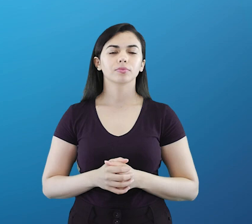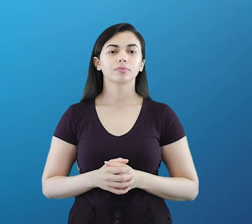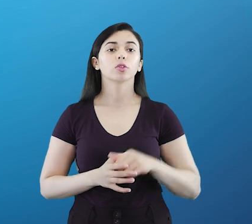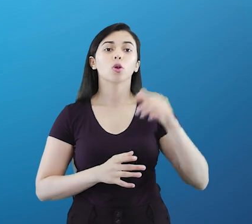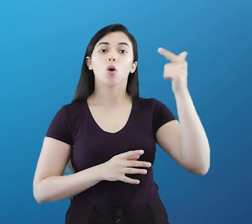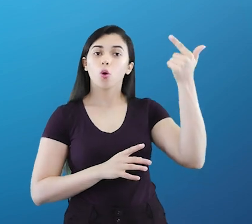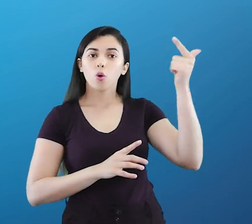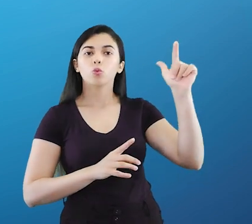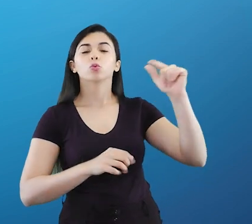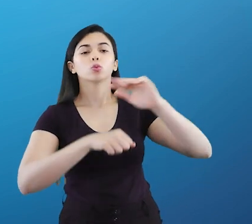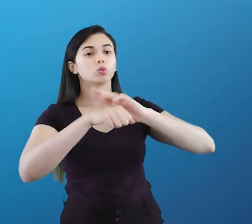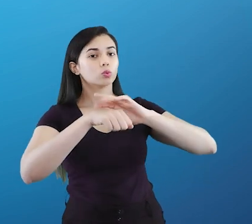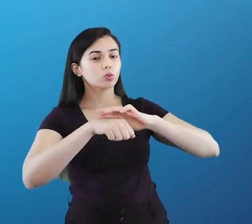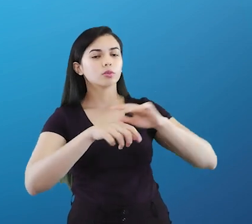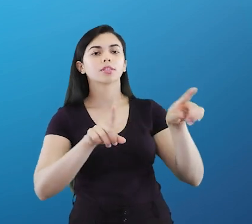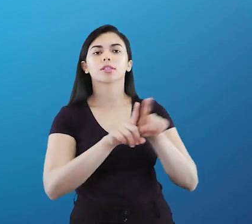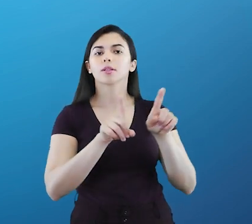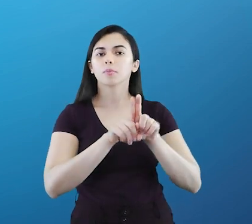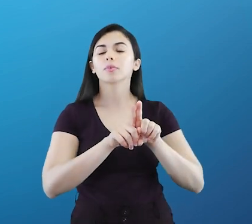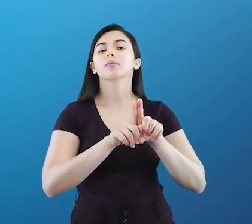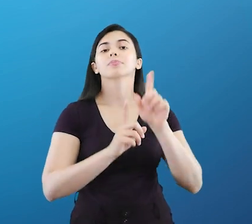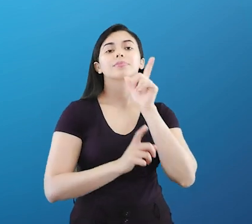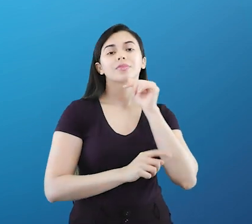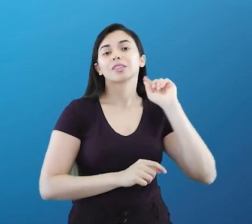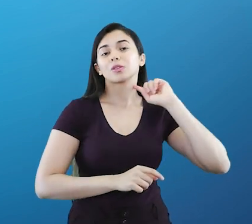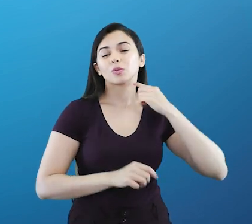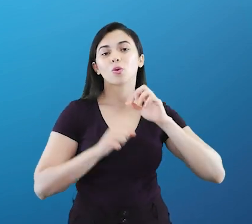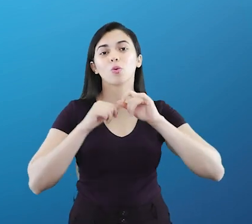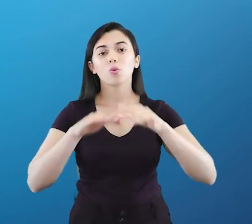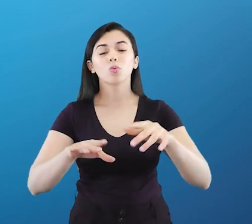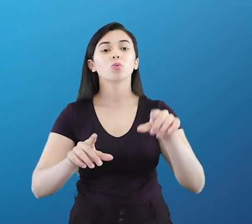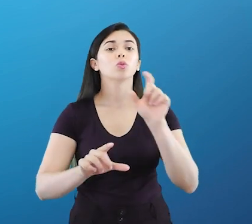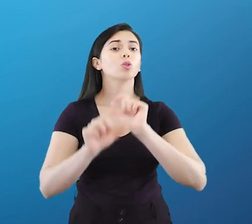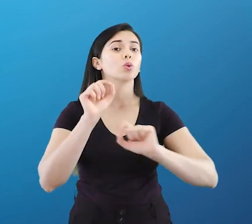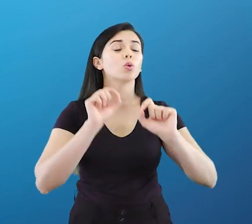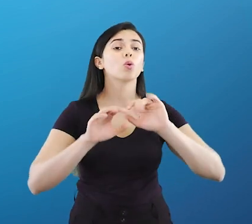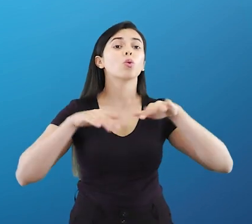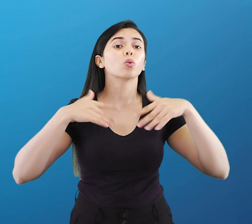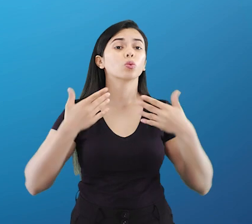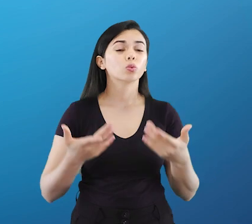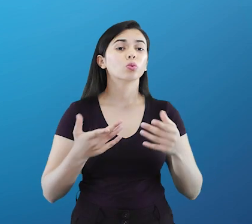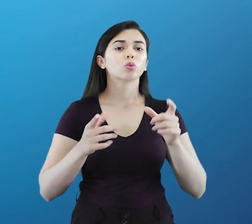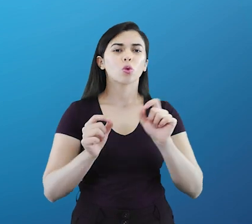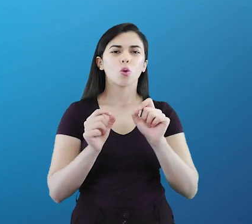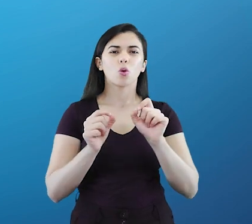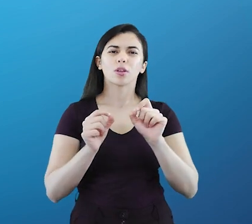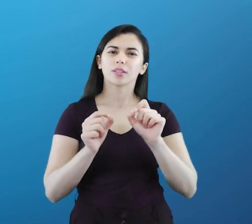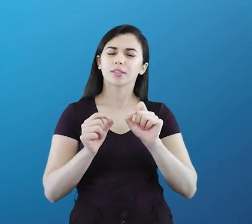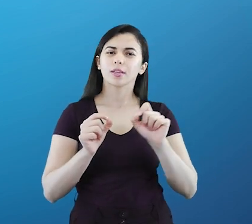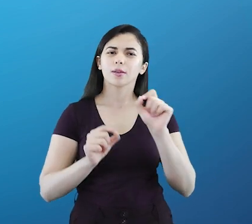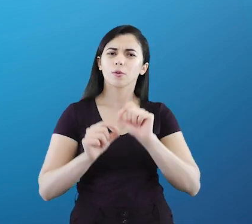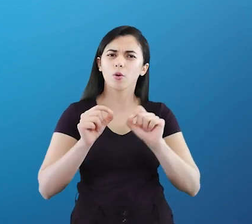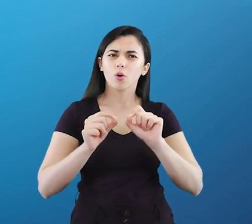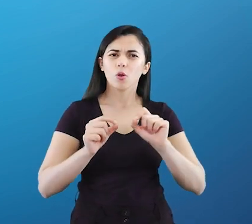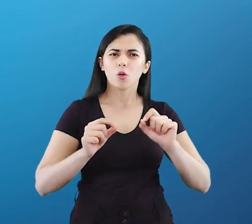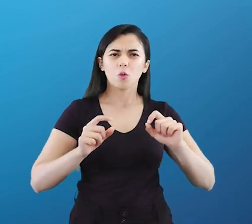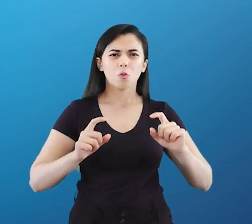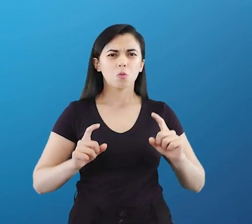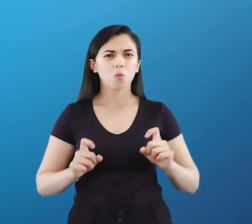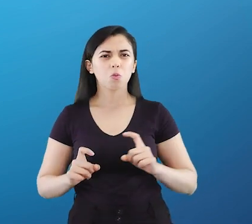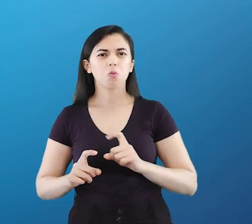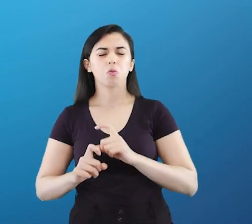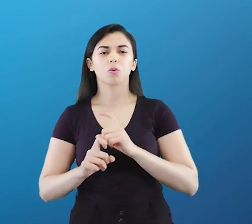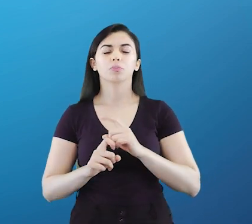Um outro tipo de doença que é transmitida pela água contaminada é a esquistossomose, causada por um verme. Observem a